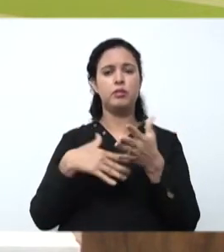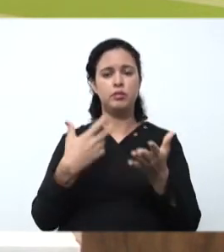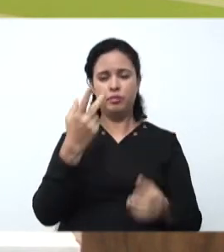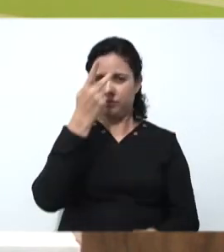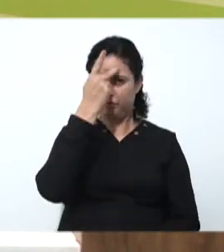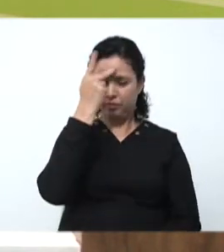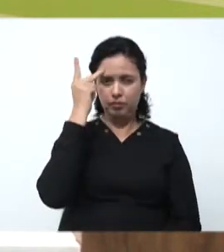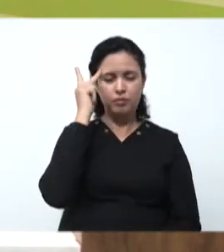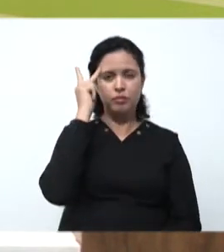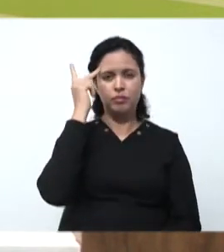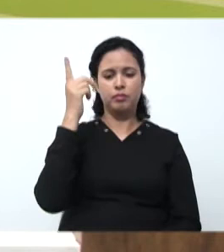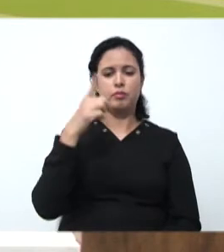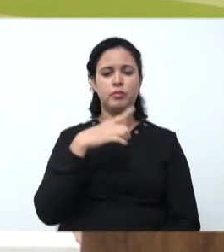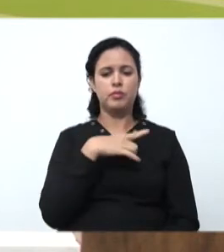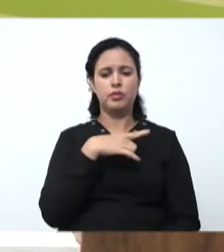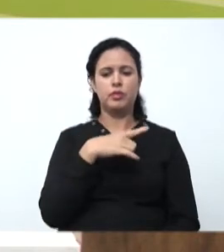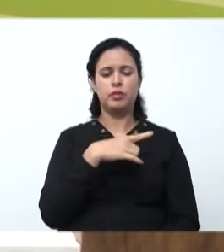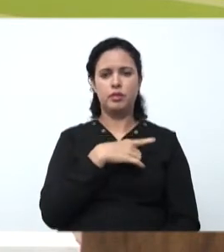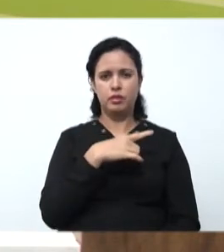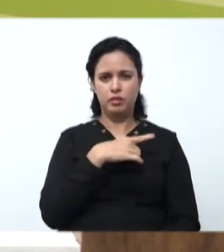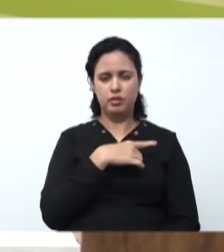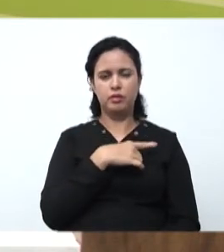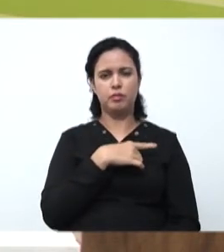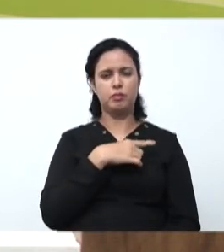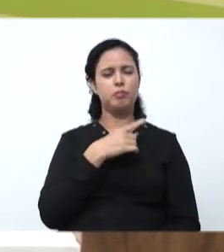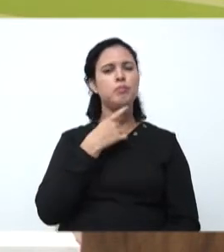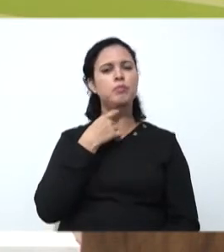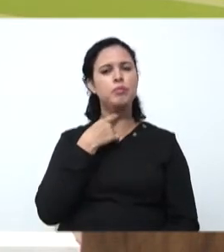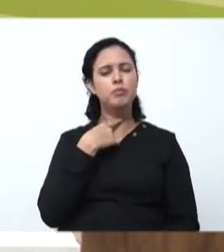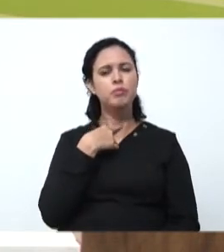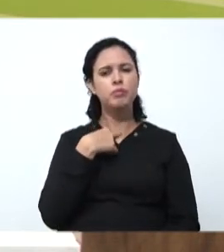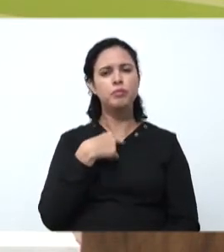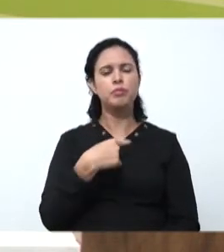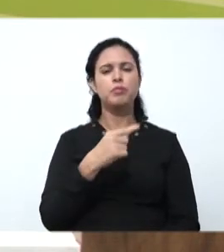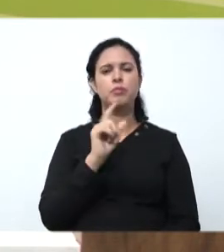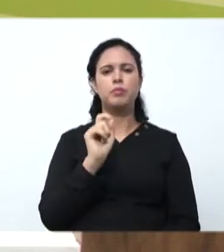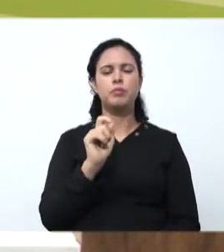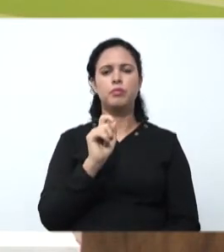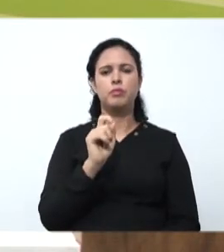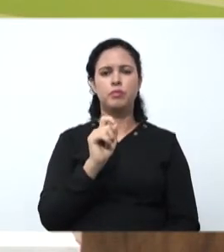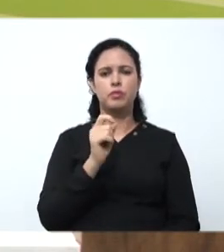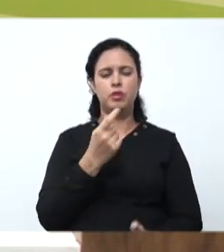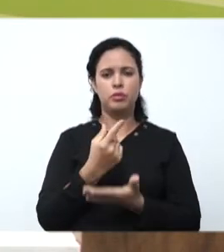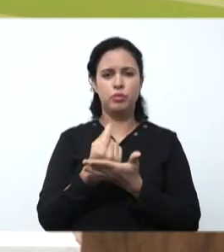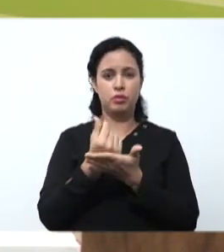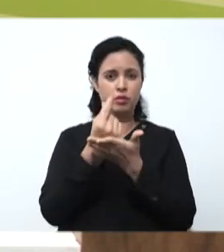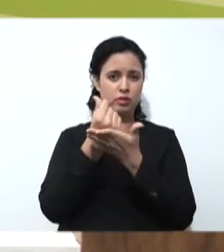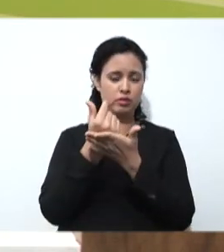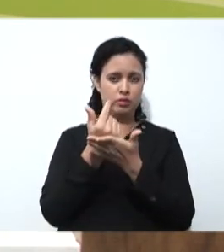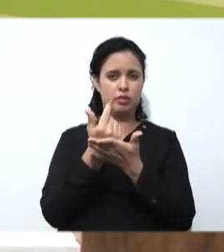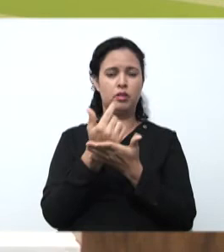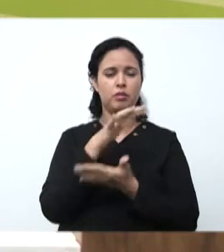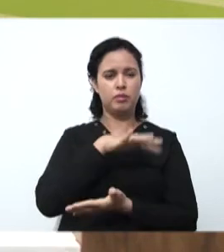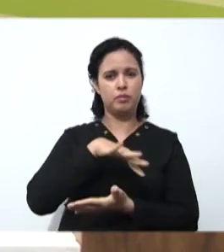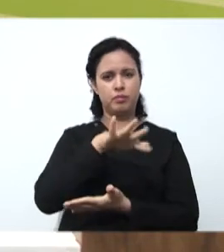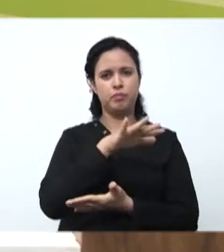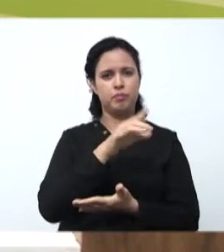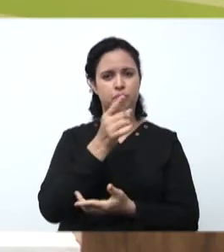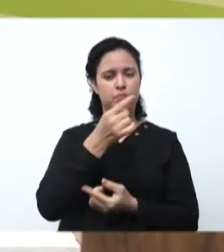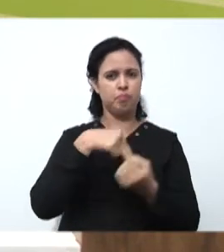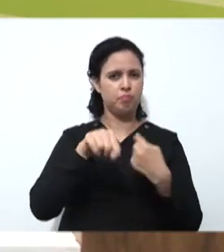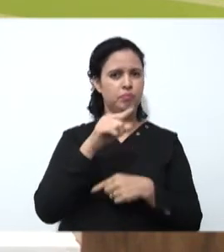tenha essa aspiração pela lucratividade que o mercado